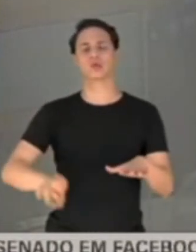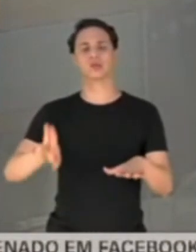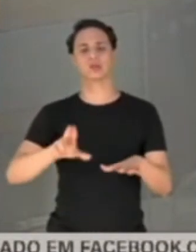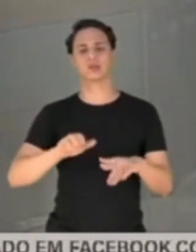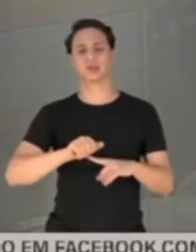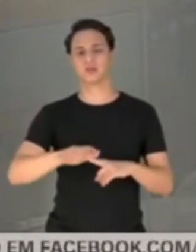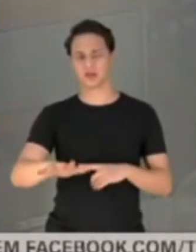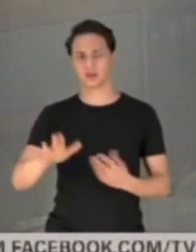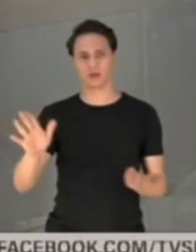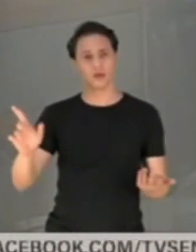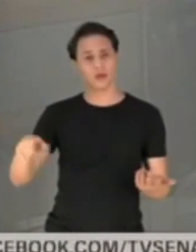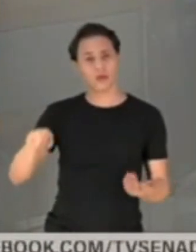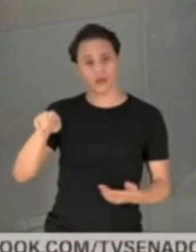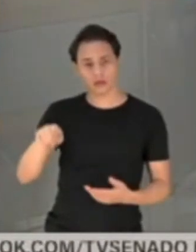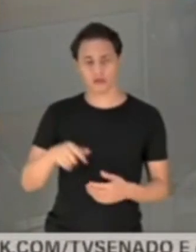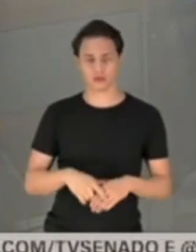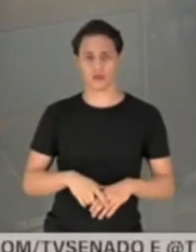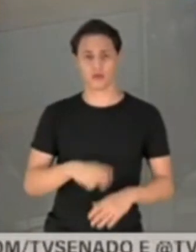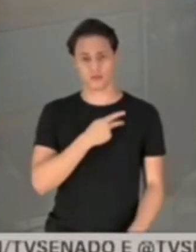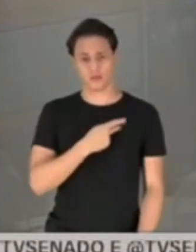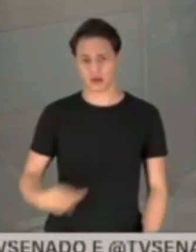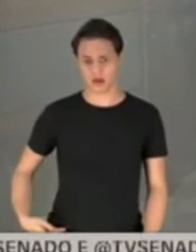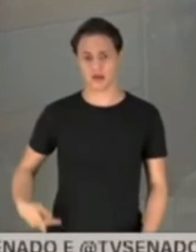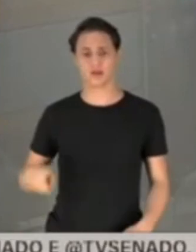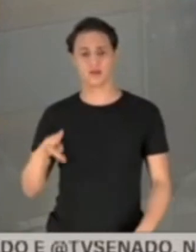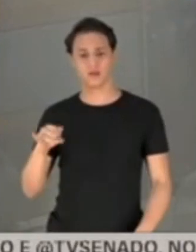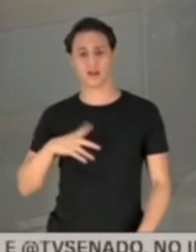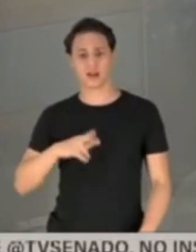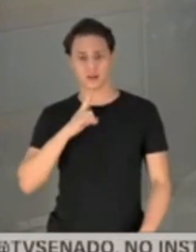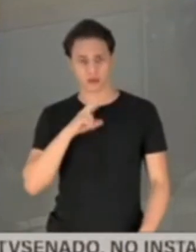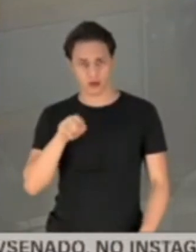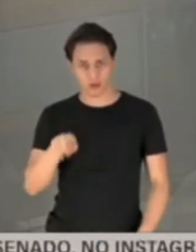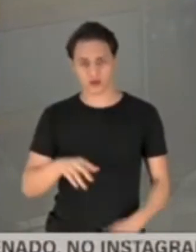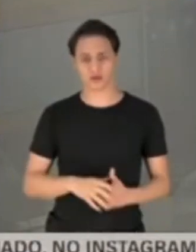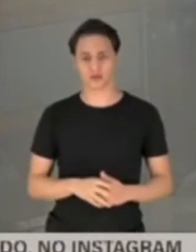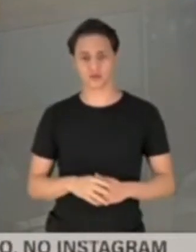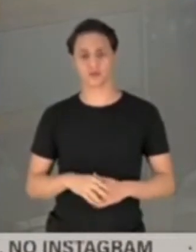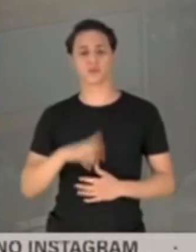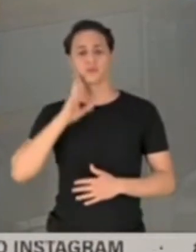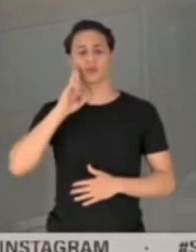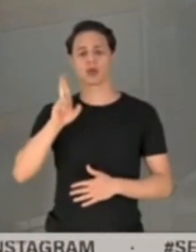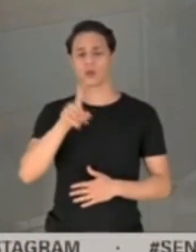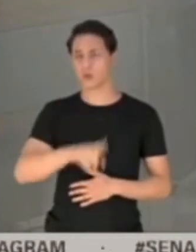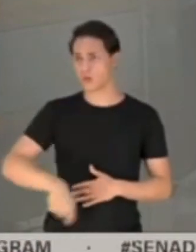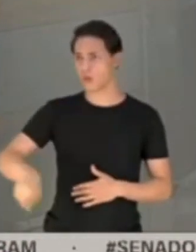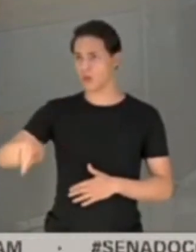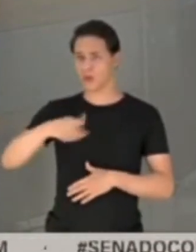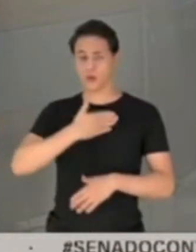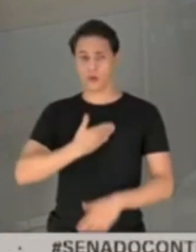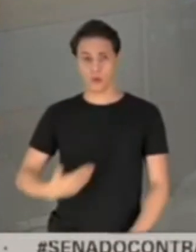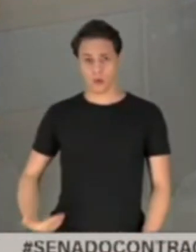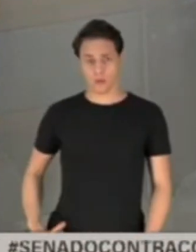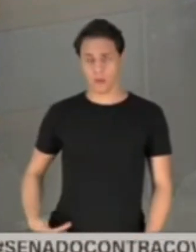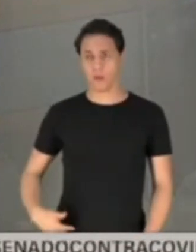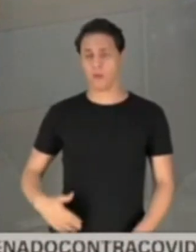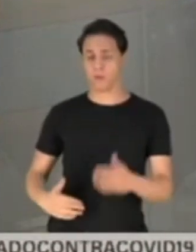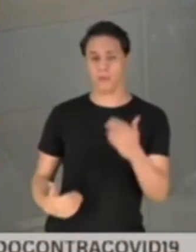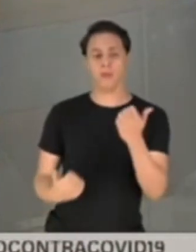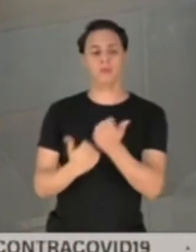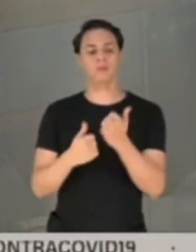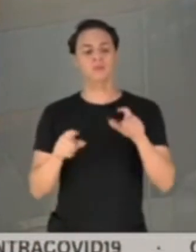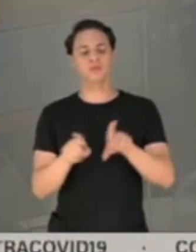É isso. E o presidente vai ter que responder por isso. Os senhores, o governo e os seus